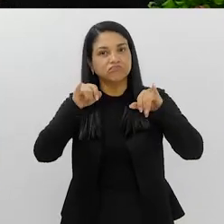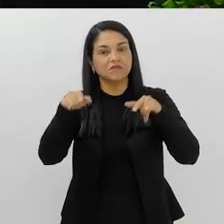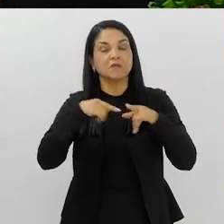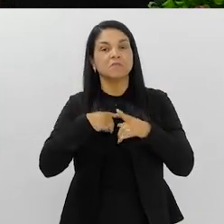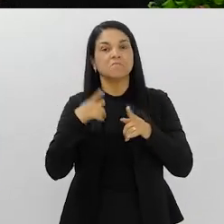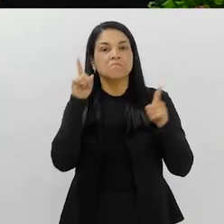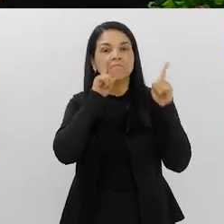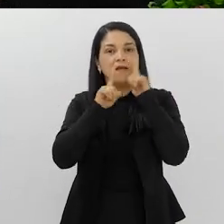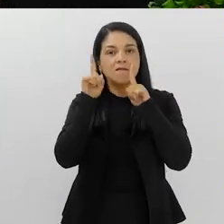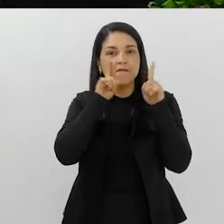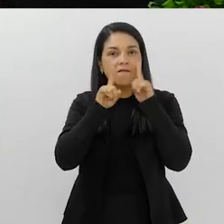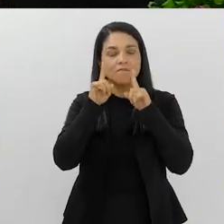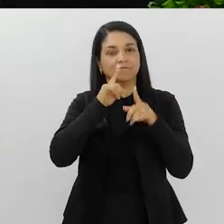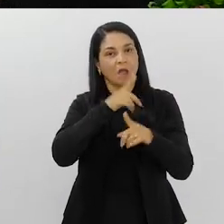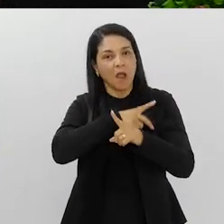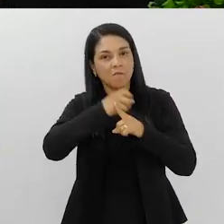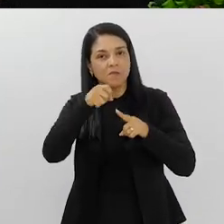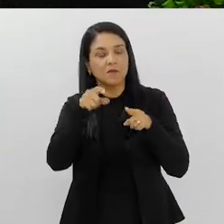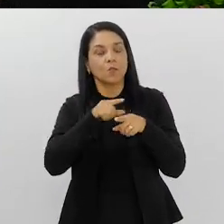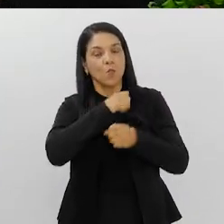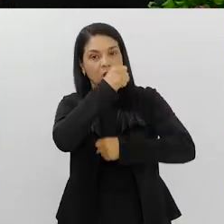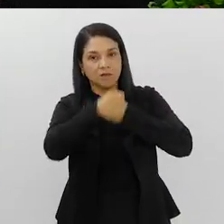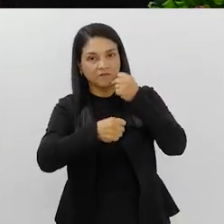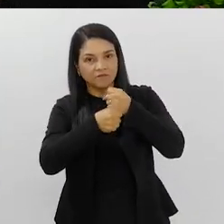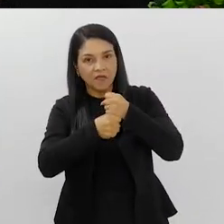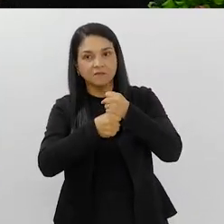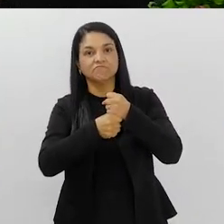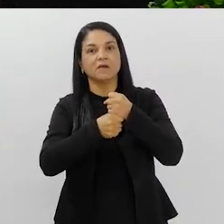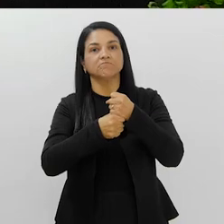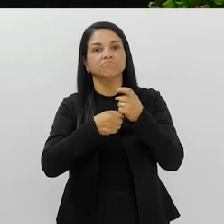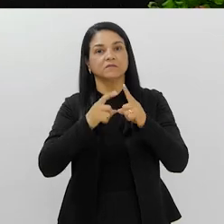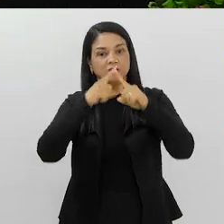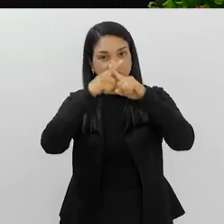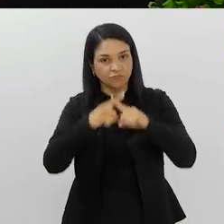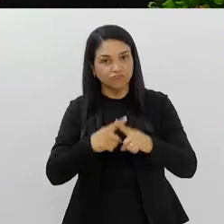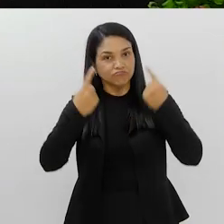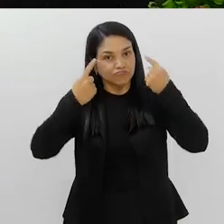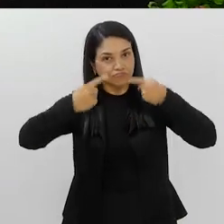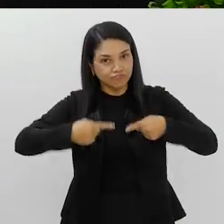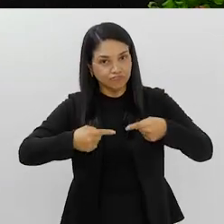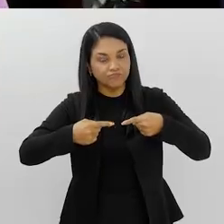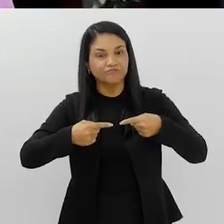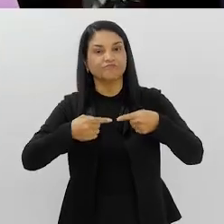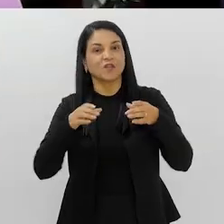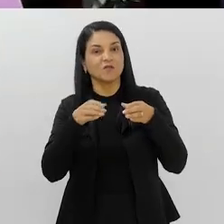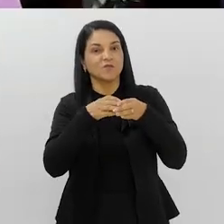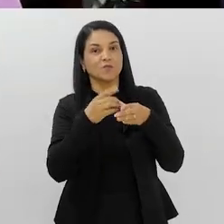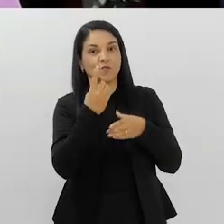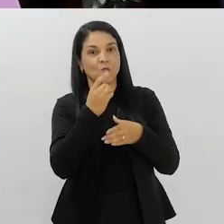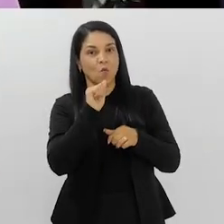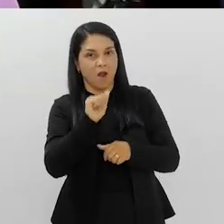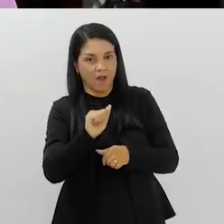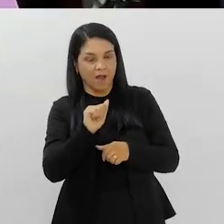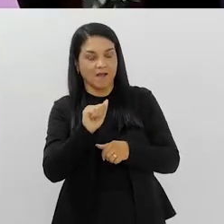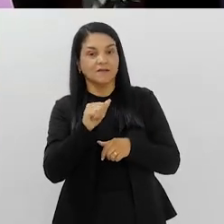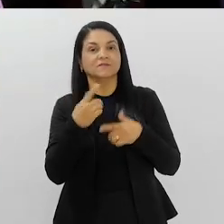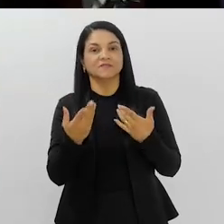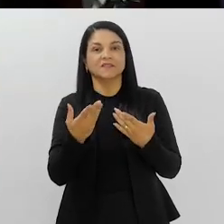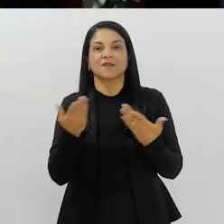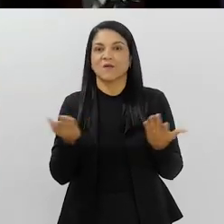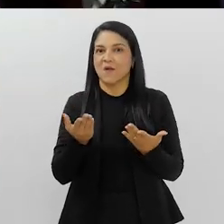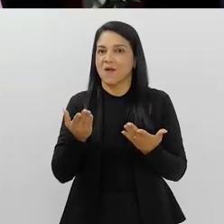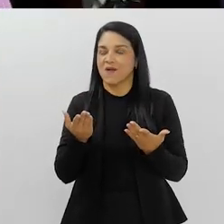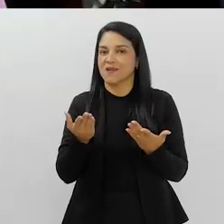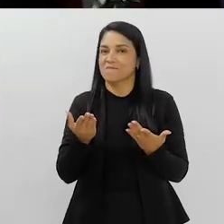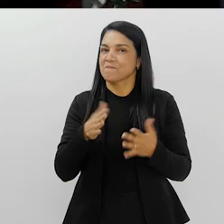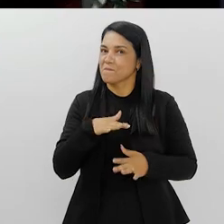sendo campeão e que vai disputar a elite do Campeonato Carioca no ano que vem. Estaremos acompanhando também, né? Com certeza, campeão da Série 2 e nada